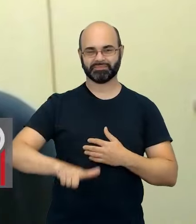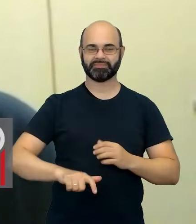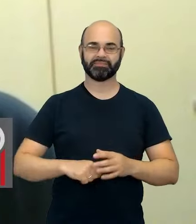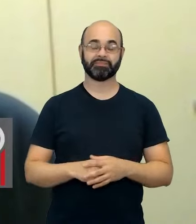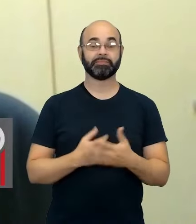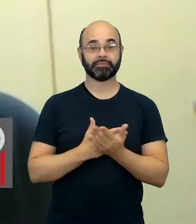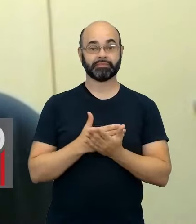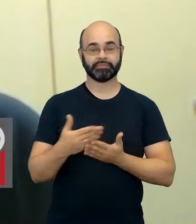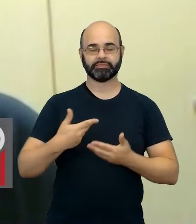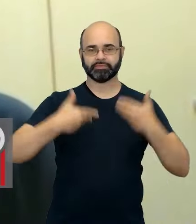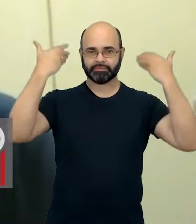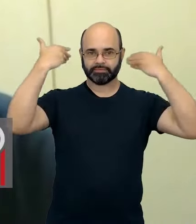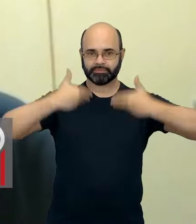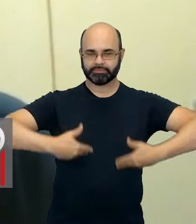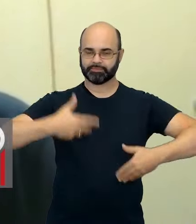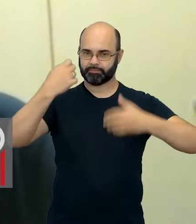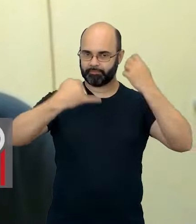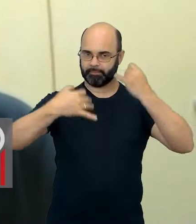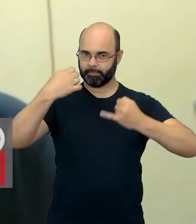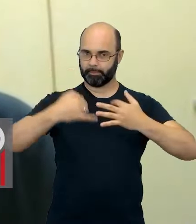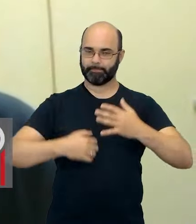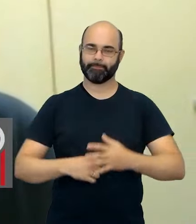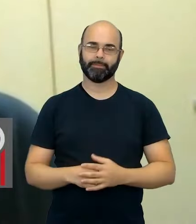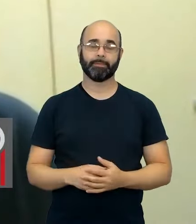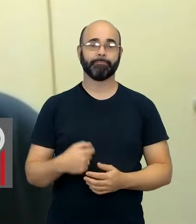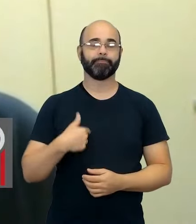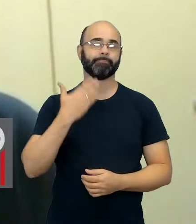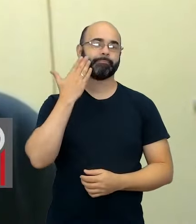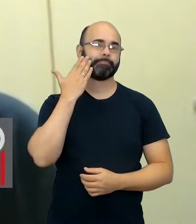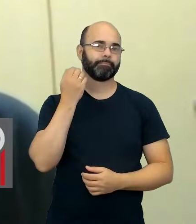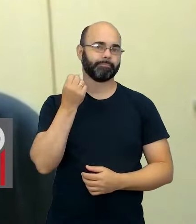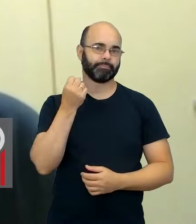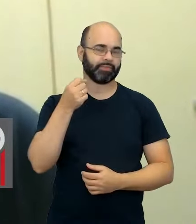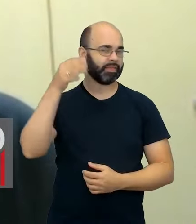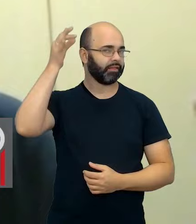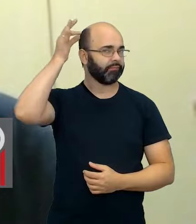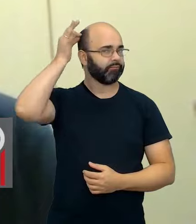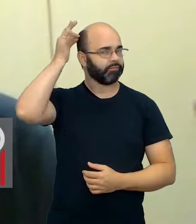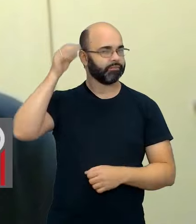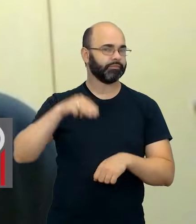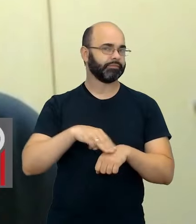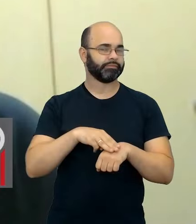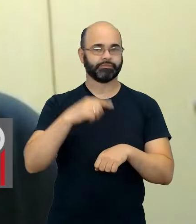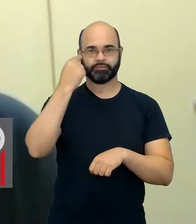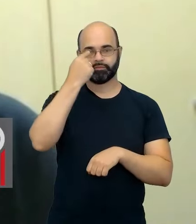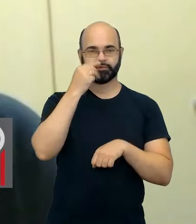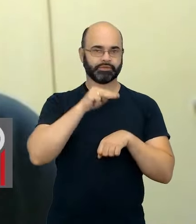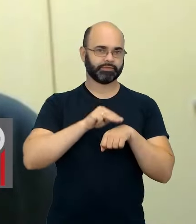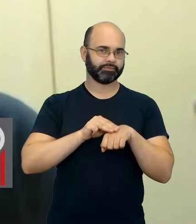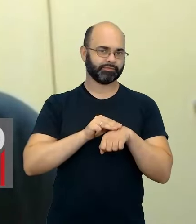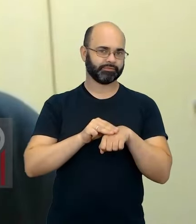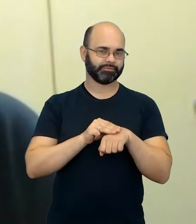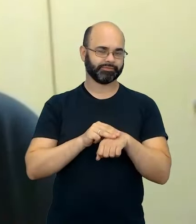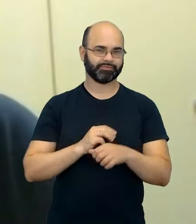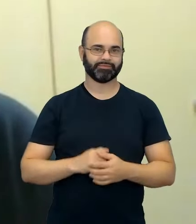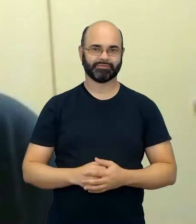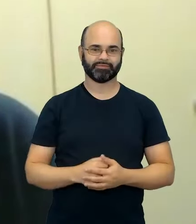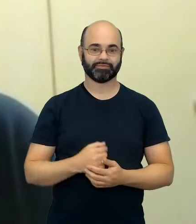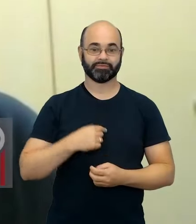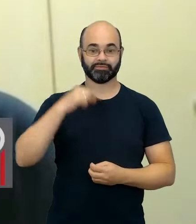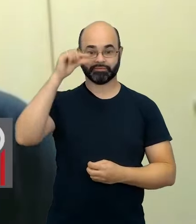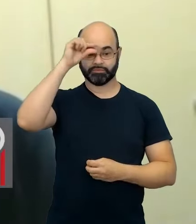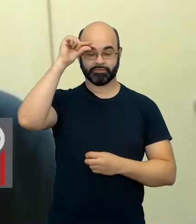minha audiodescrição. Eu sou branco, cabelos castanhos, olhos castanhos,